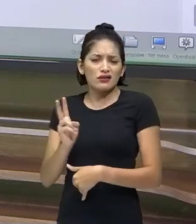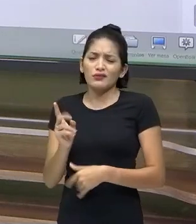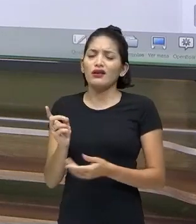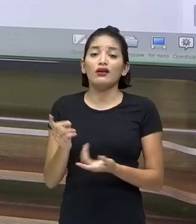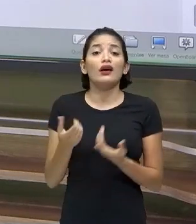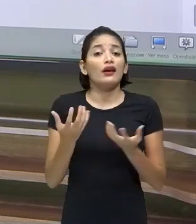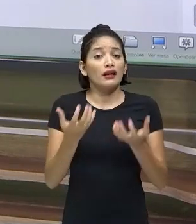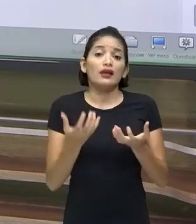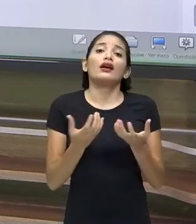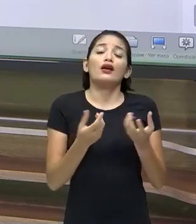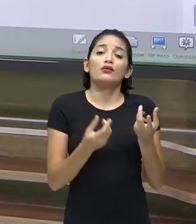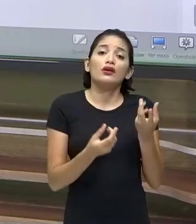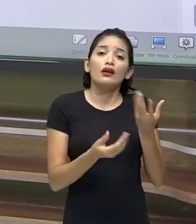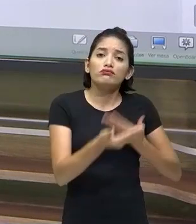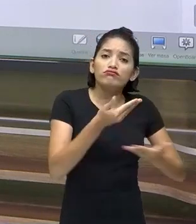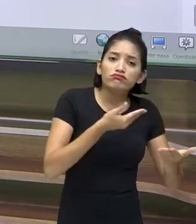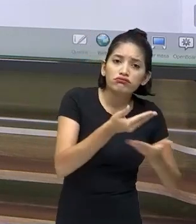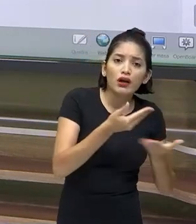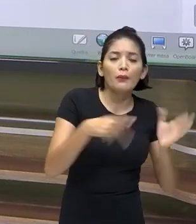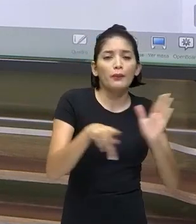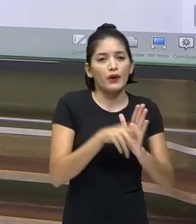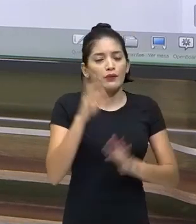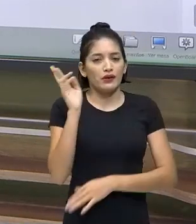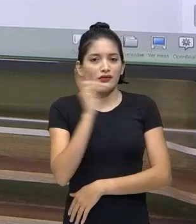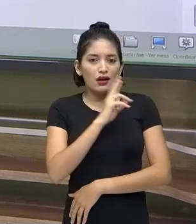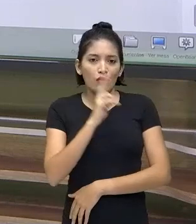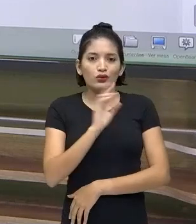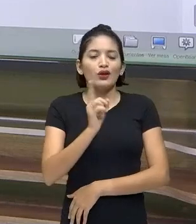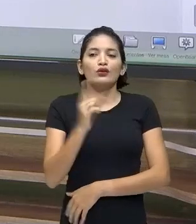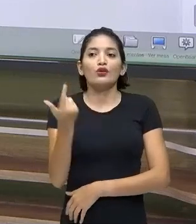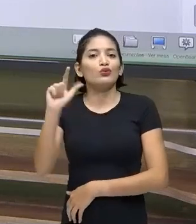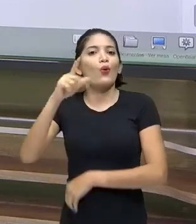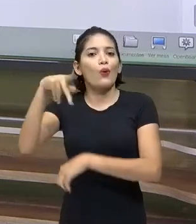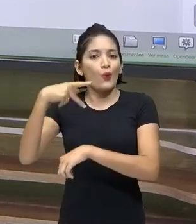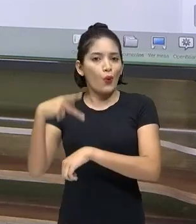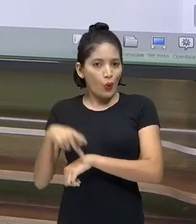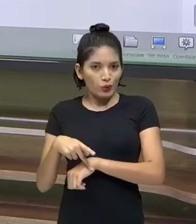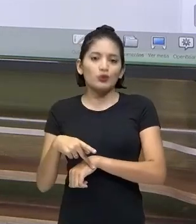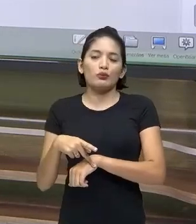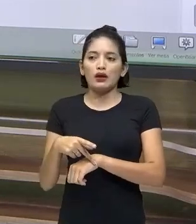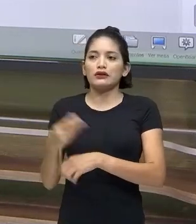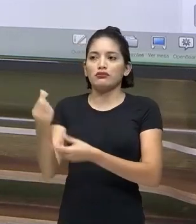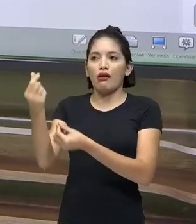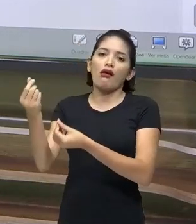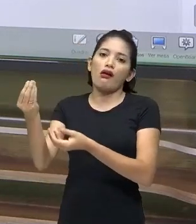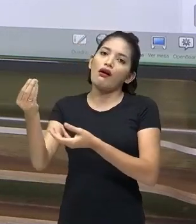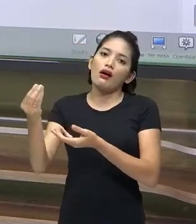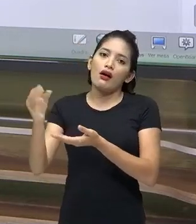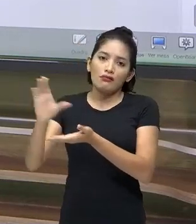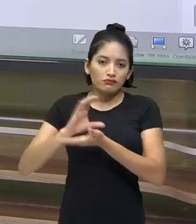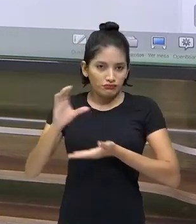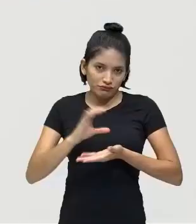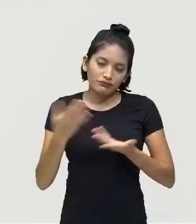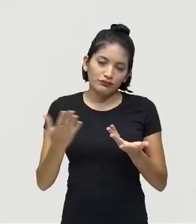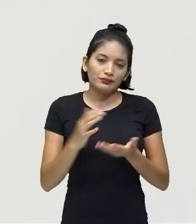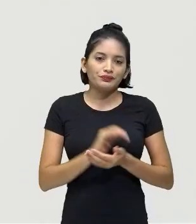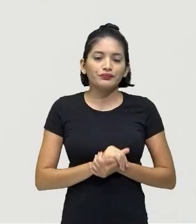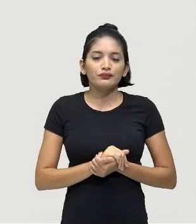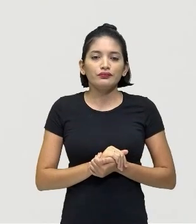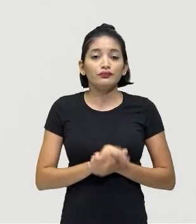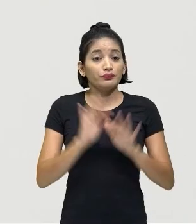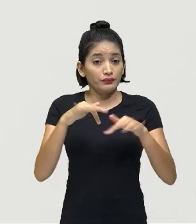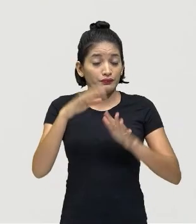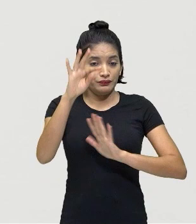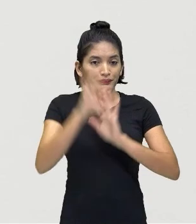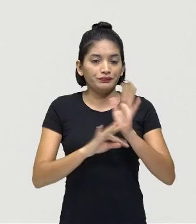queremos investimentos da indústria da própria Rússia, não de países estrangeiros que estão lucrando com isso. Ok? Olha aí o término do